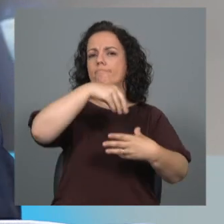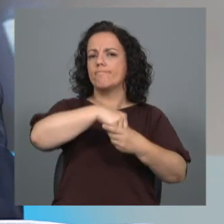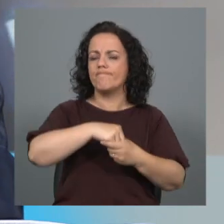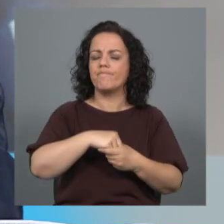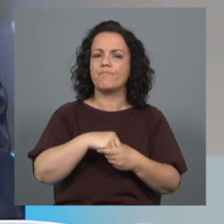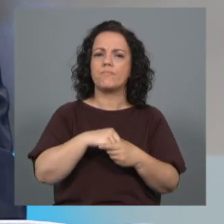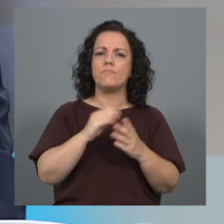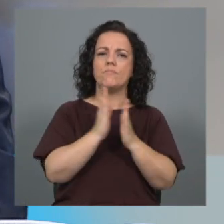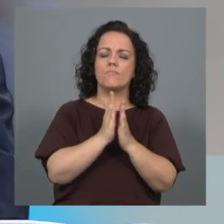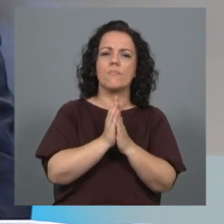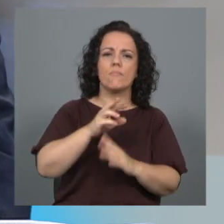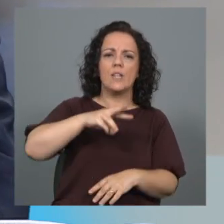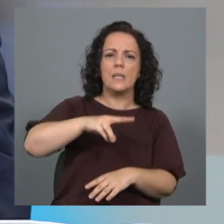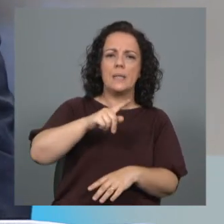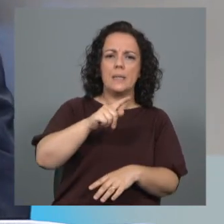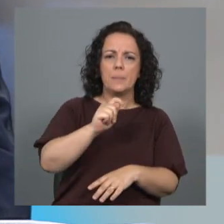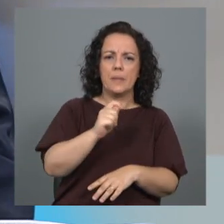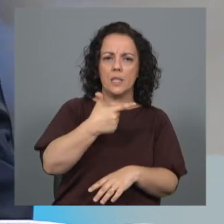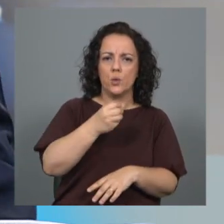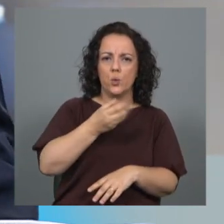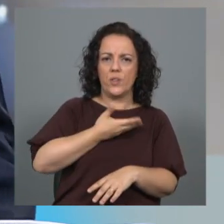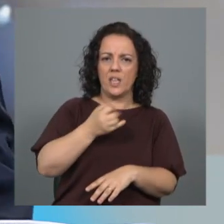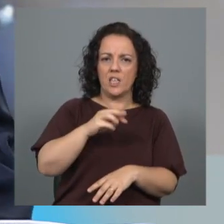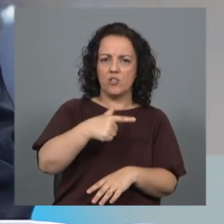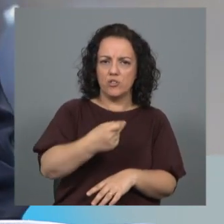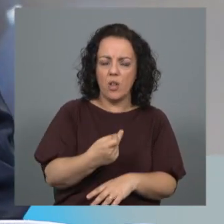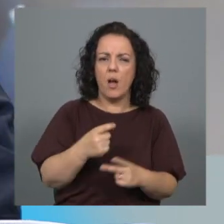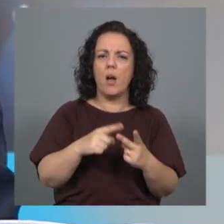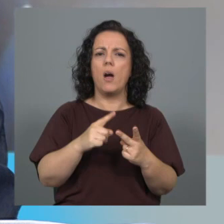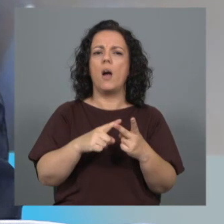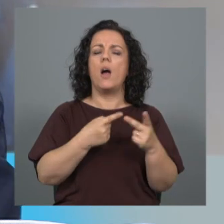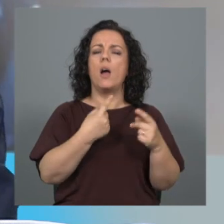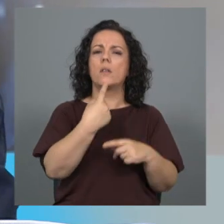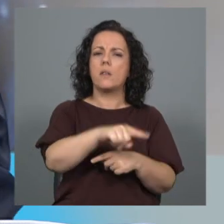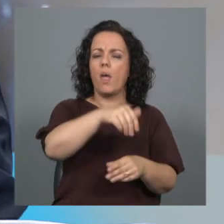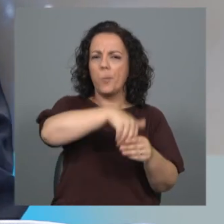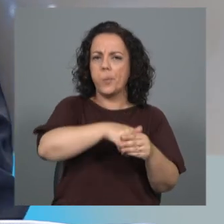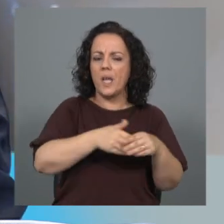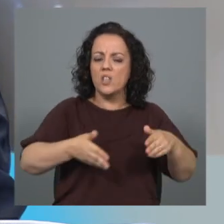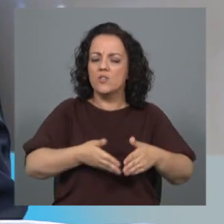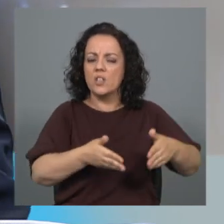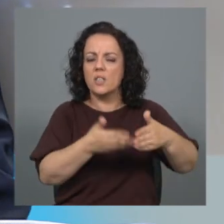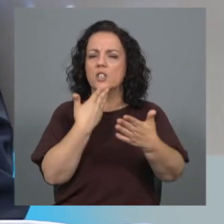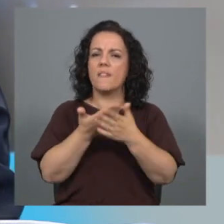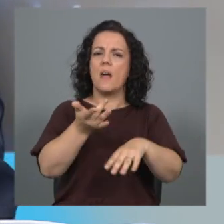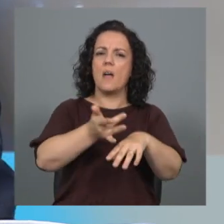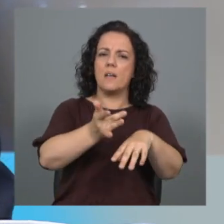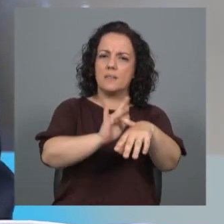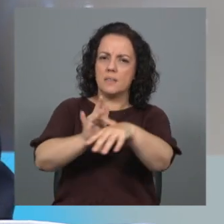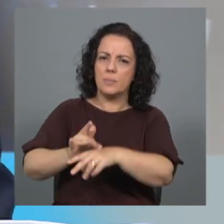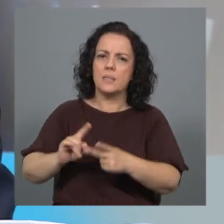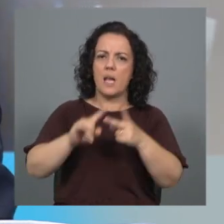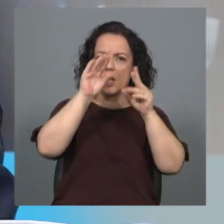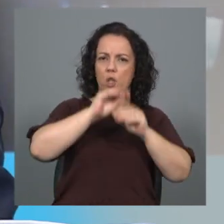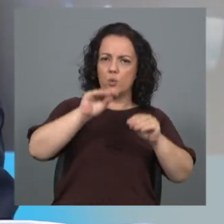no âmbito metodista, trabalho também já de reflexão, com subsídios pastorais e estratégias para sensibilizar, para educar para esta